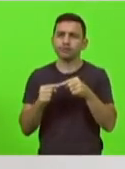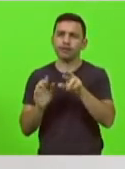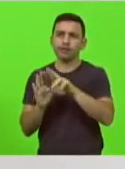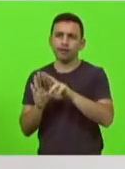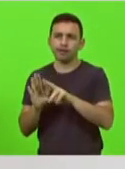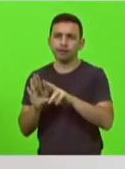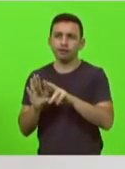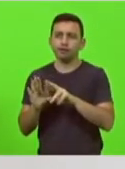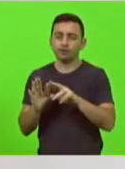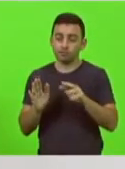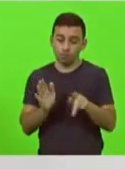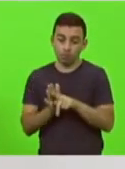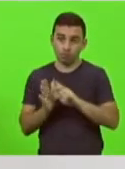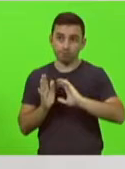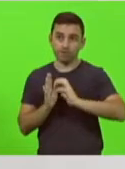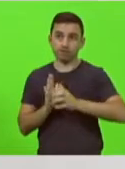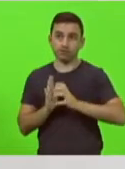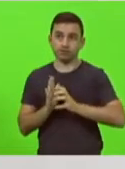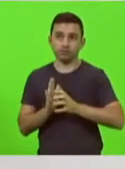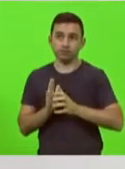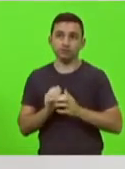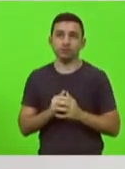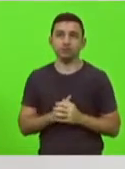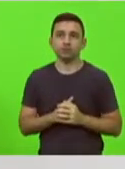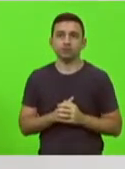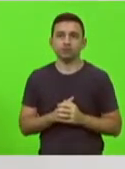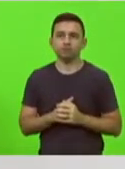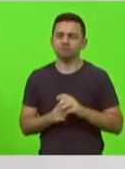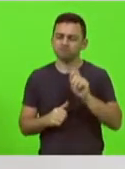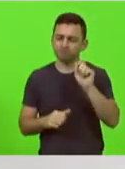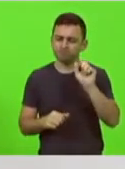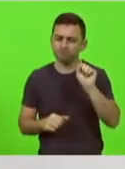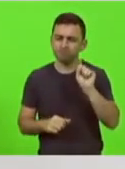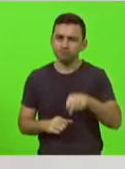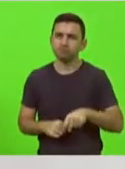o partido em prática.